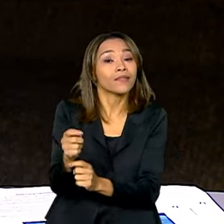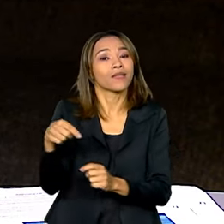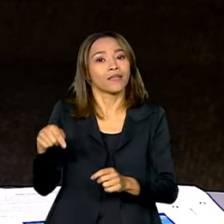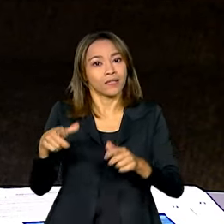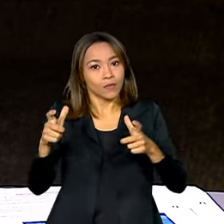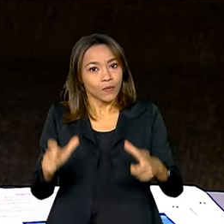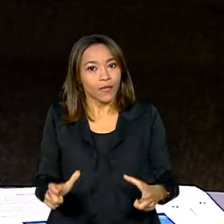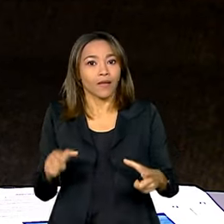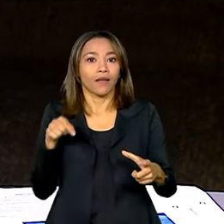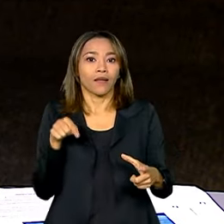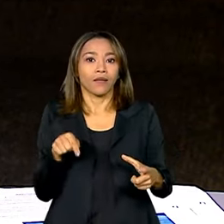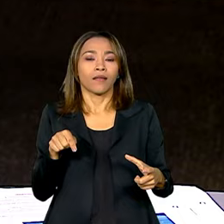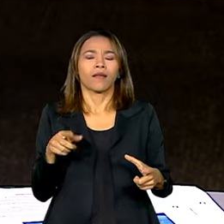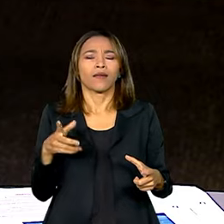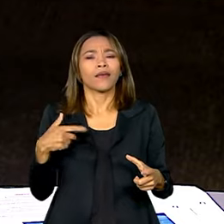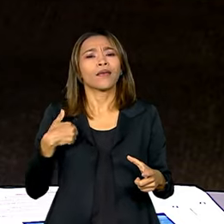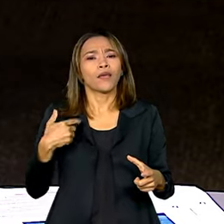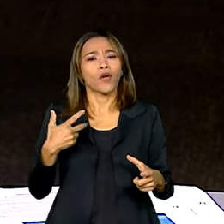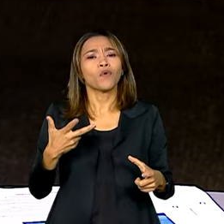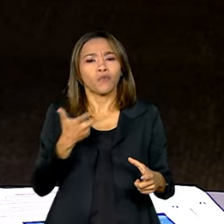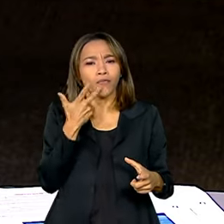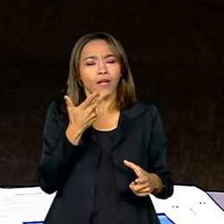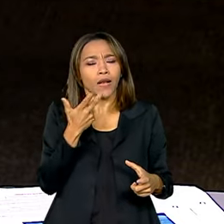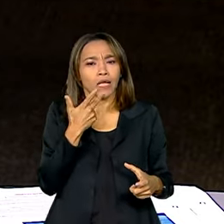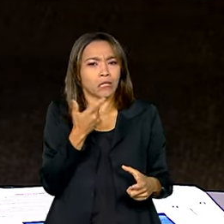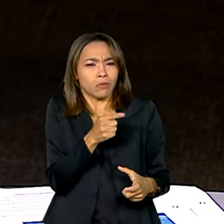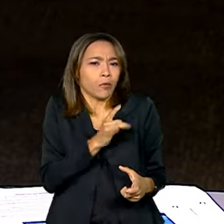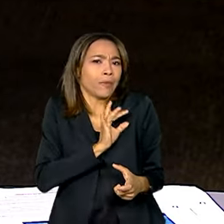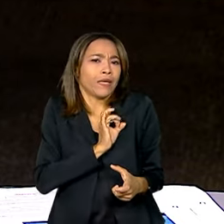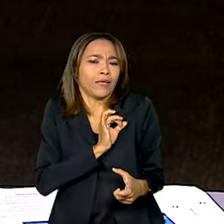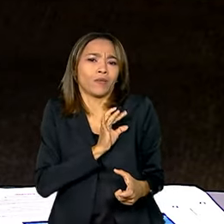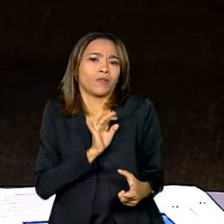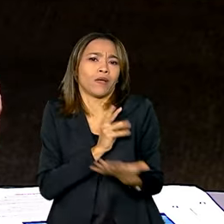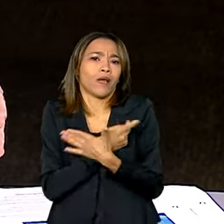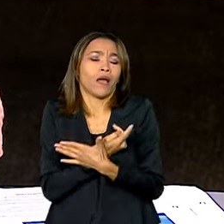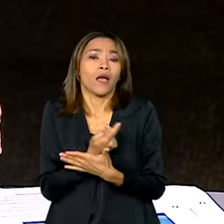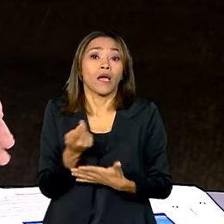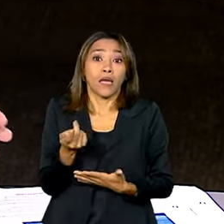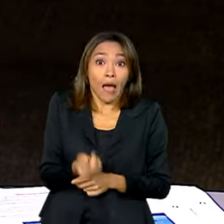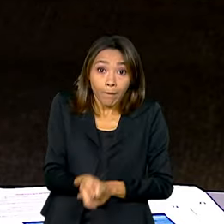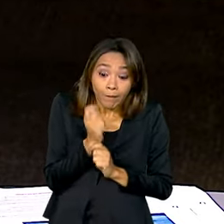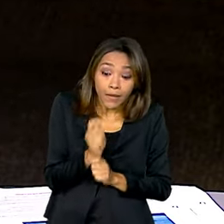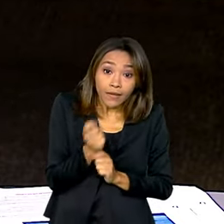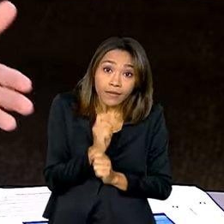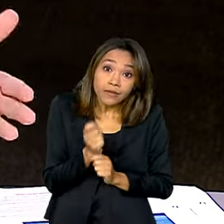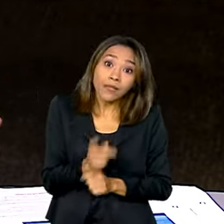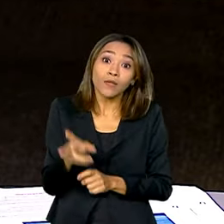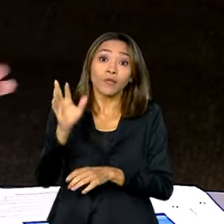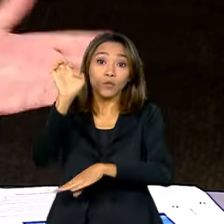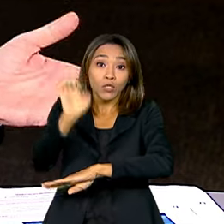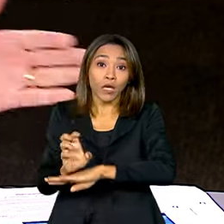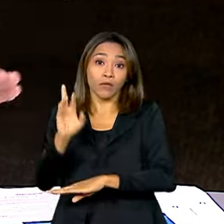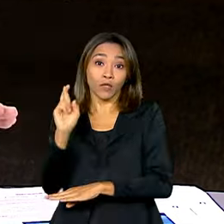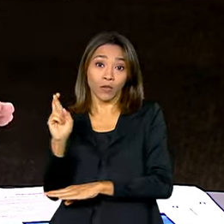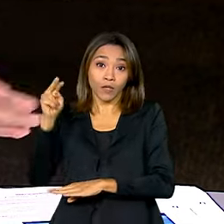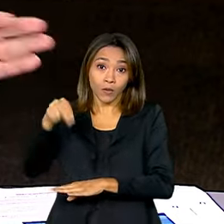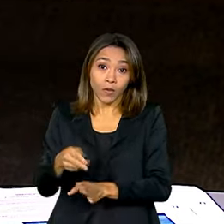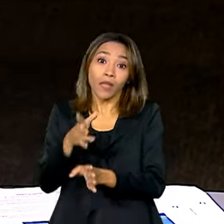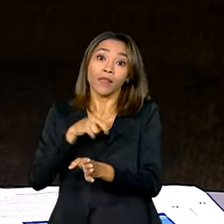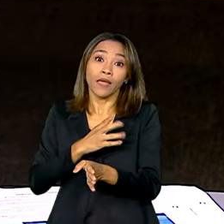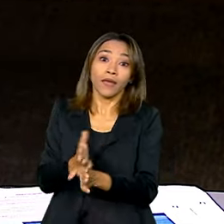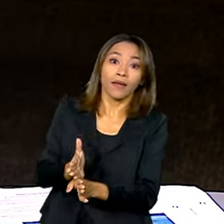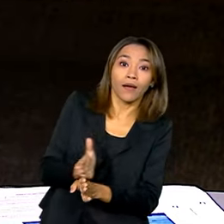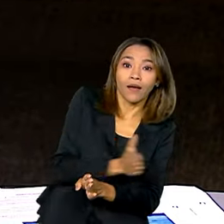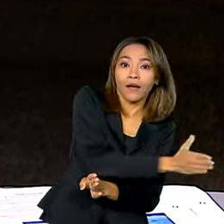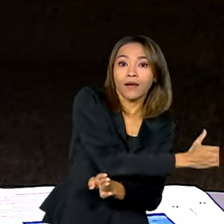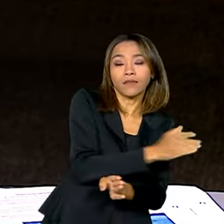instrumento que eu posso dizer sem medo de errar, Karine, que a pesca no Rio Grande do Norte vai ter 2 momentos, antes e depois da operação